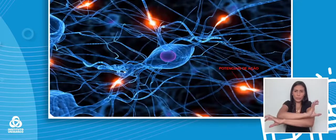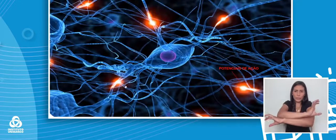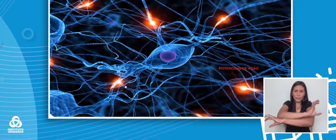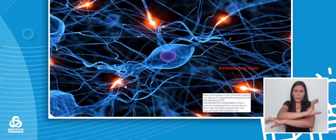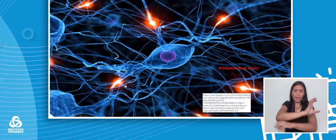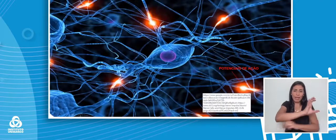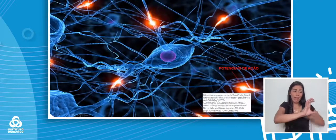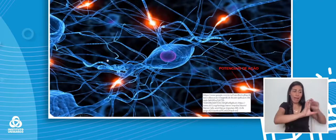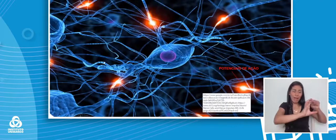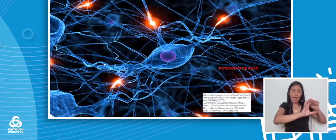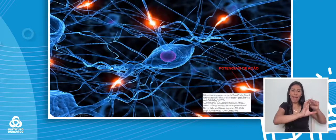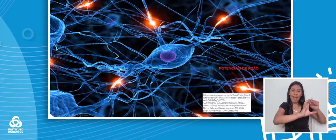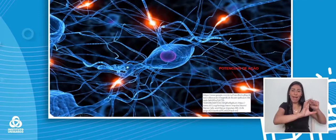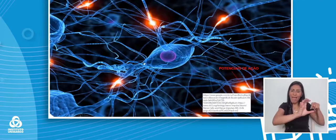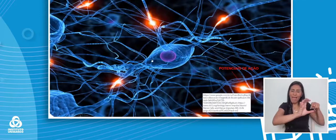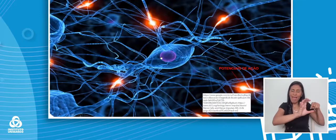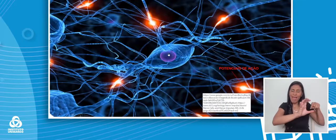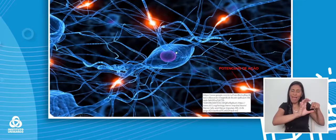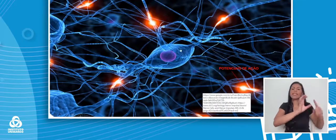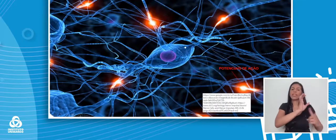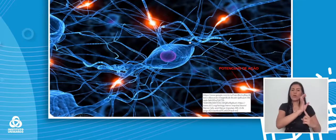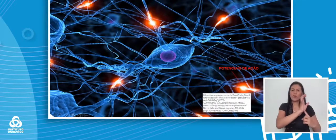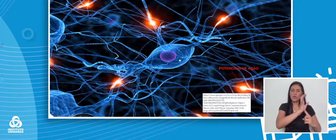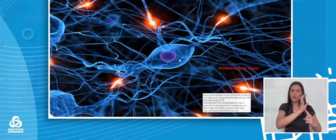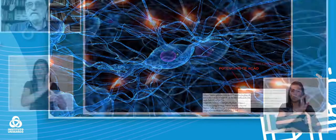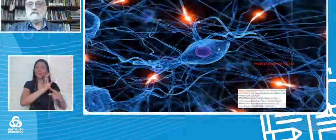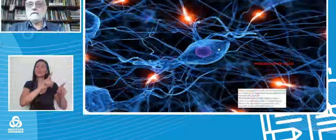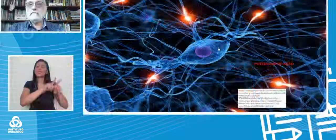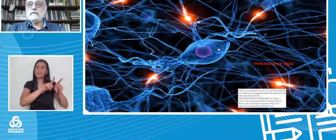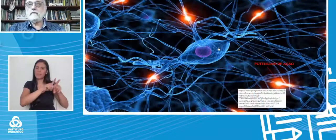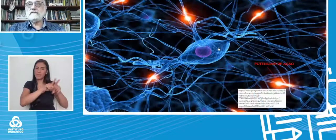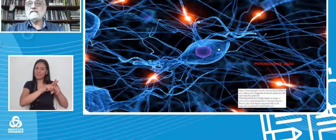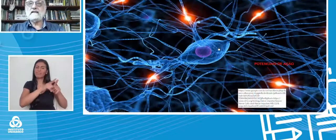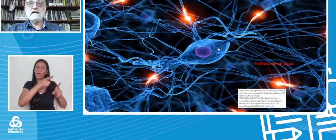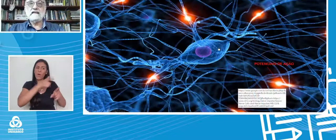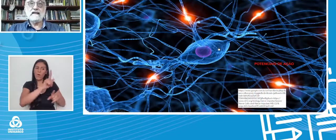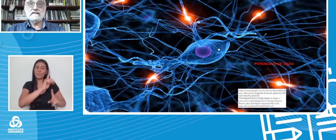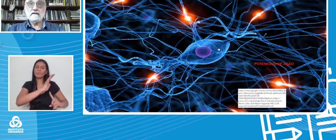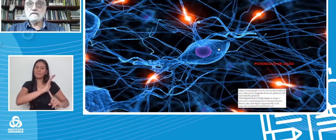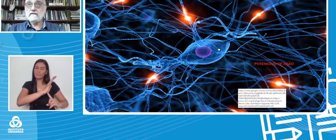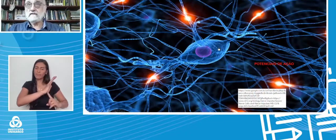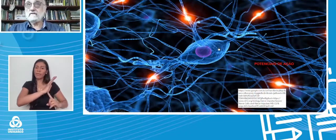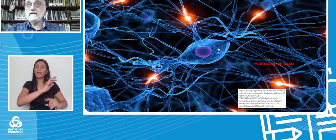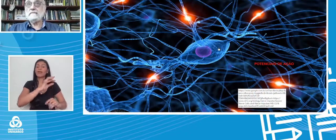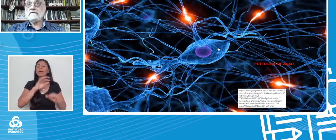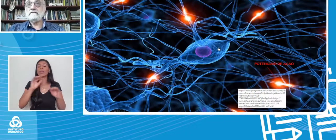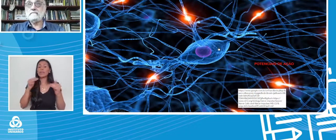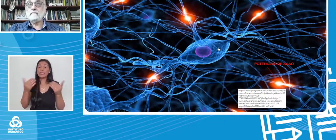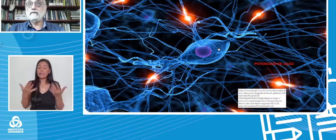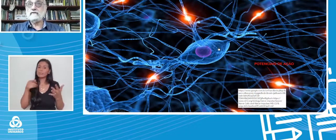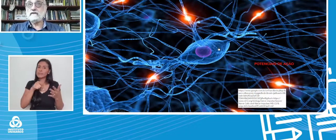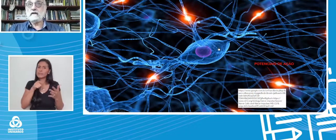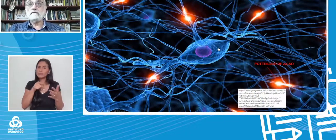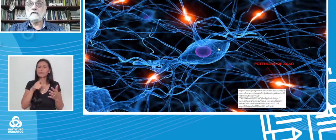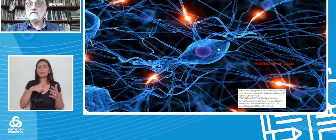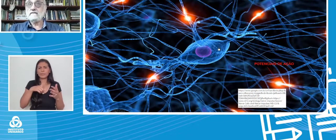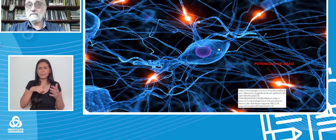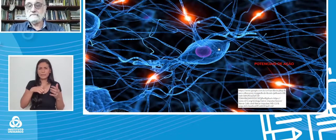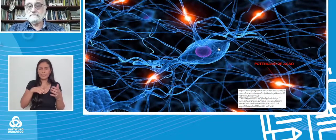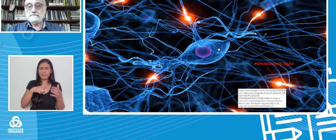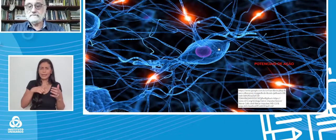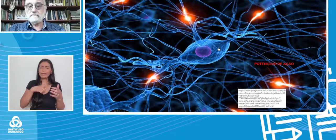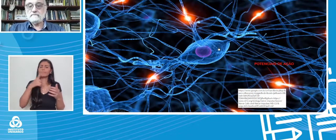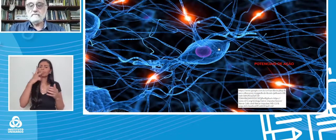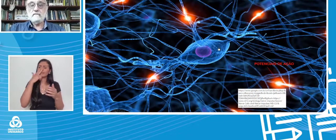essa transmissão de informações ao longo do neurônio é feita por potenciais elétricos, que são os chamados impulsos